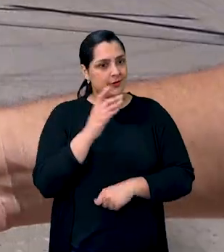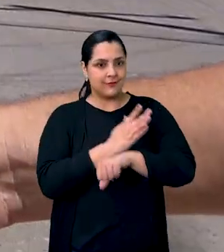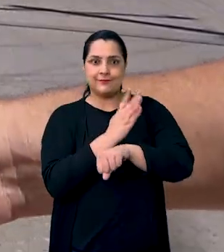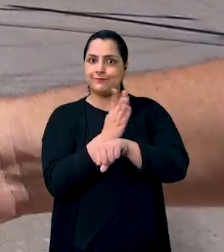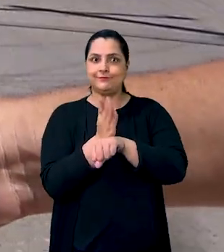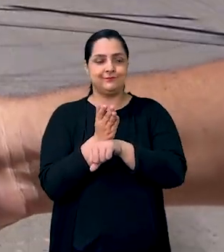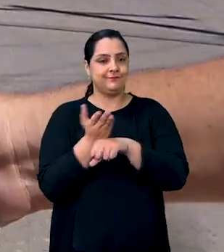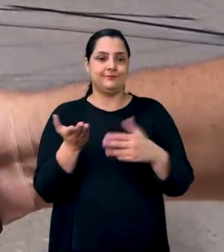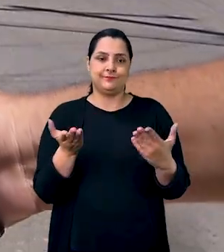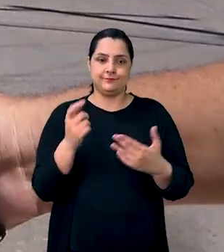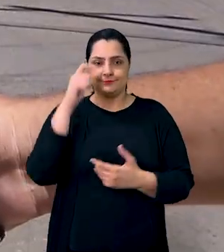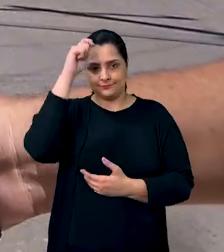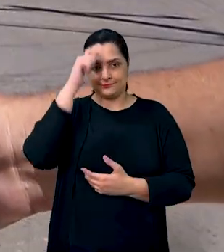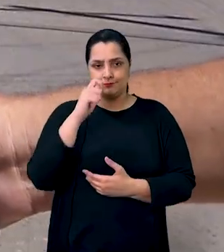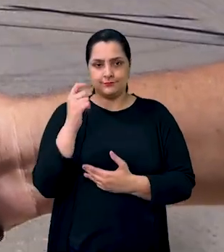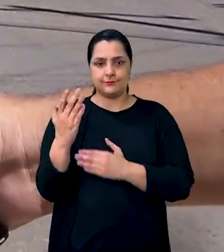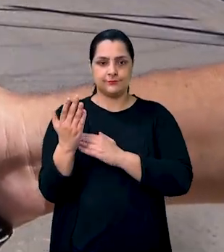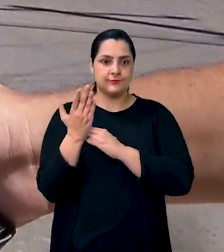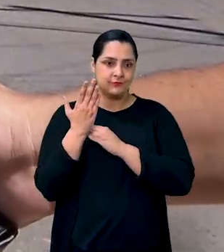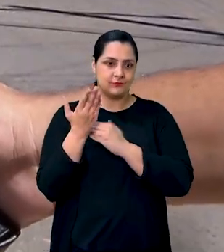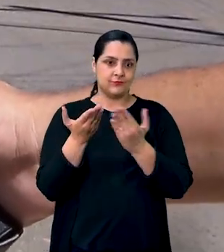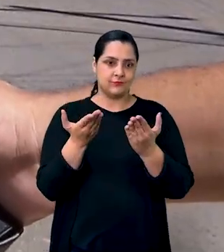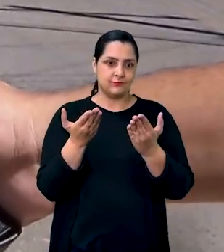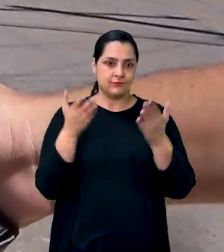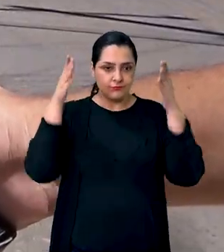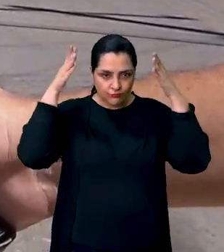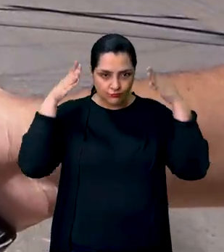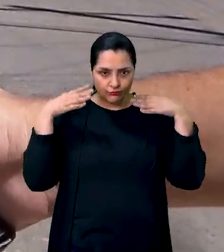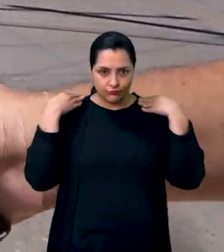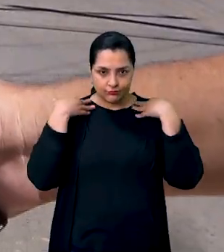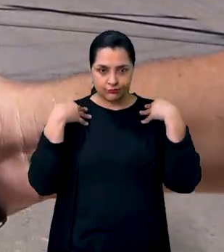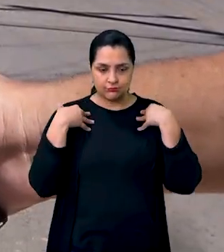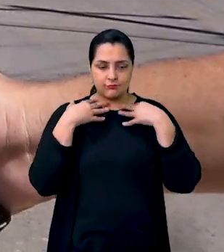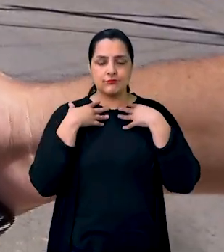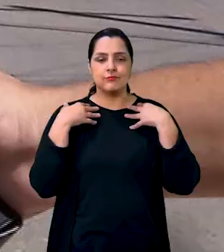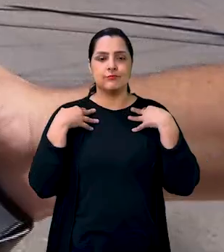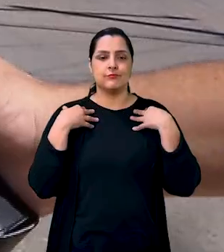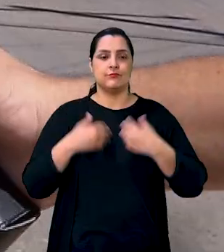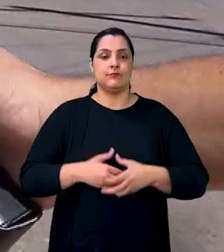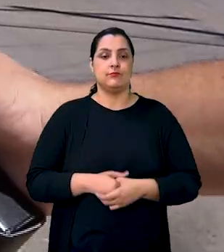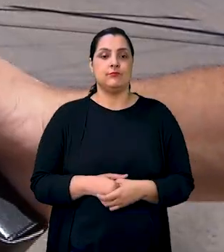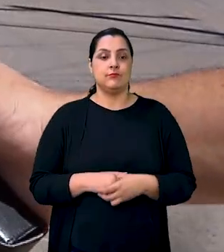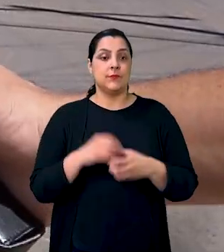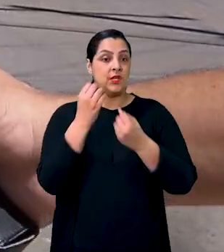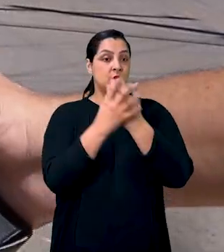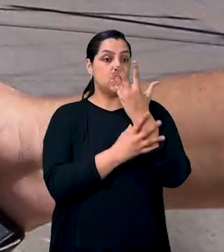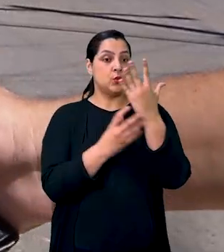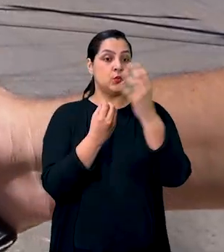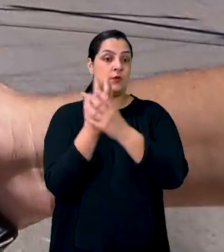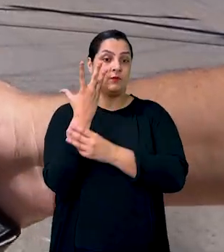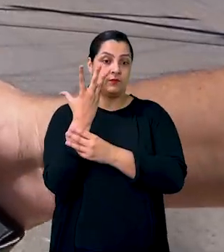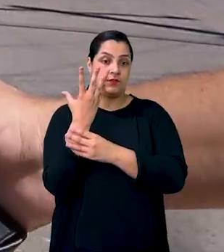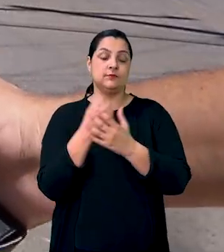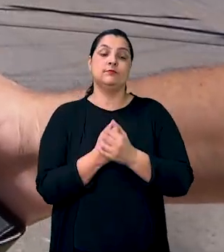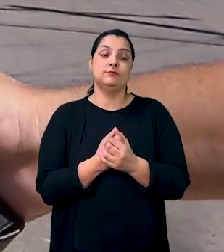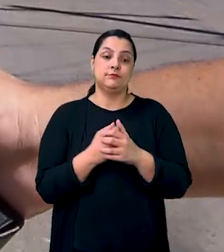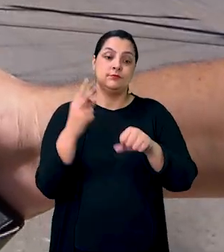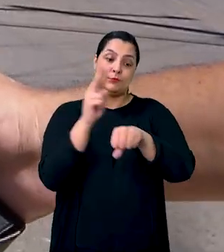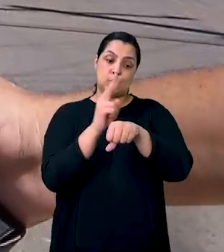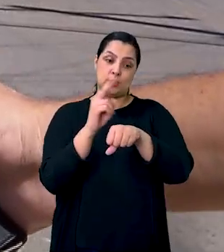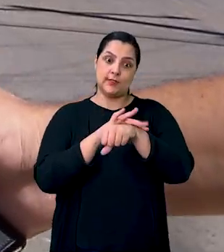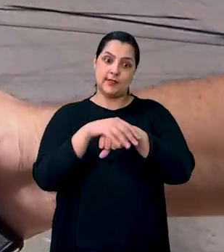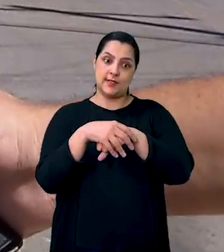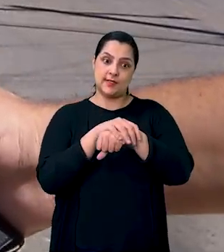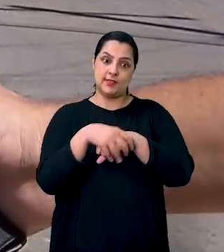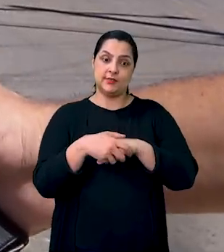boné, né? Porque o boné, ó, ele tampa aqui. A luva também